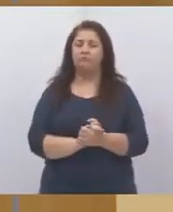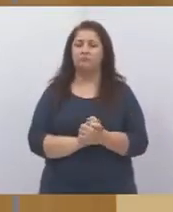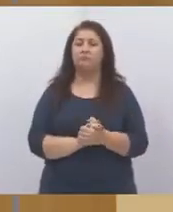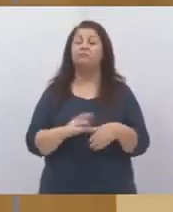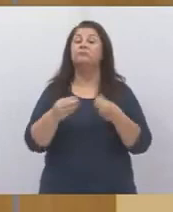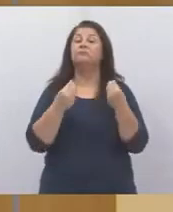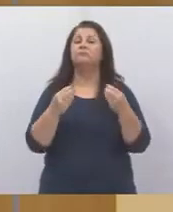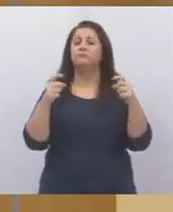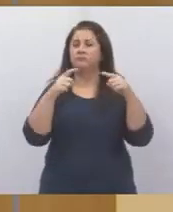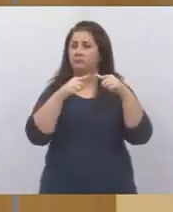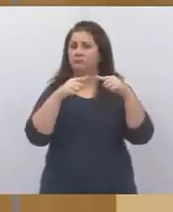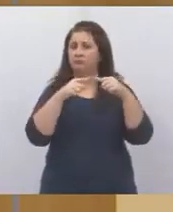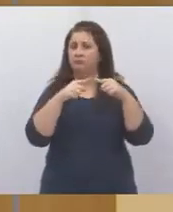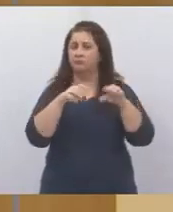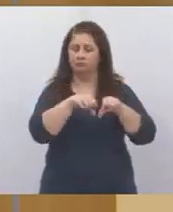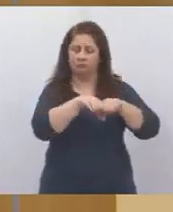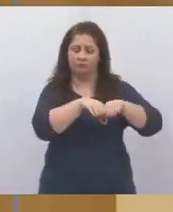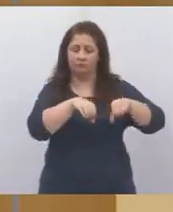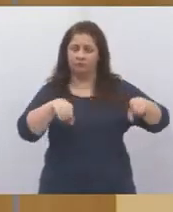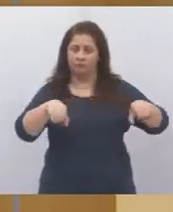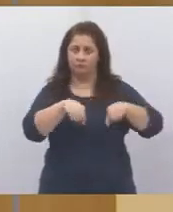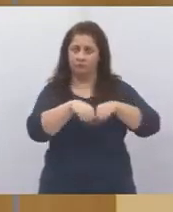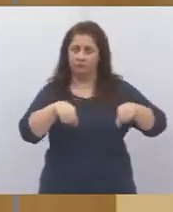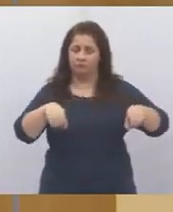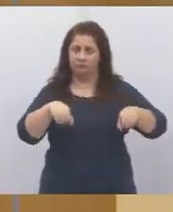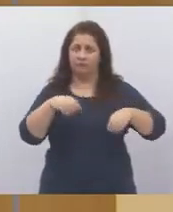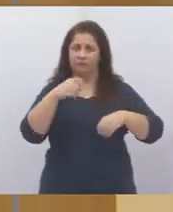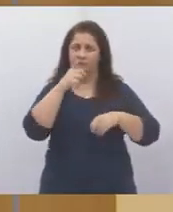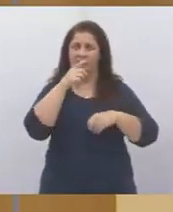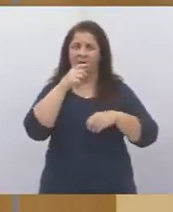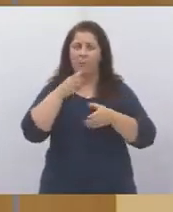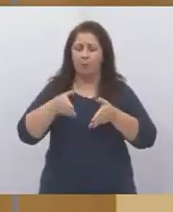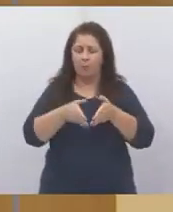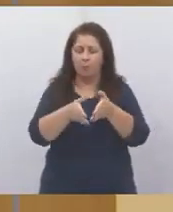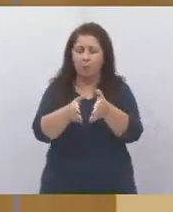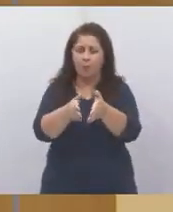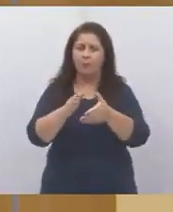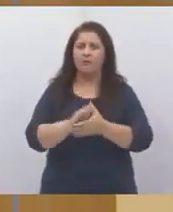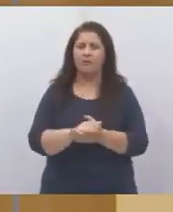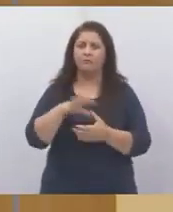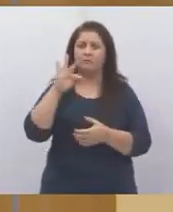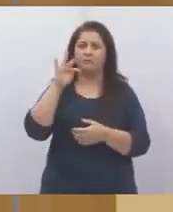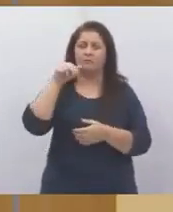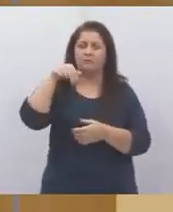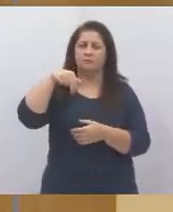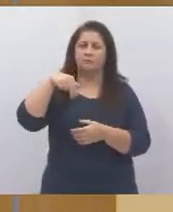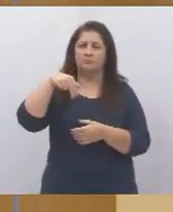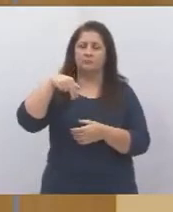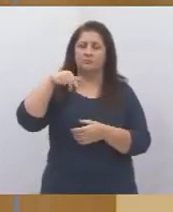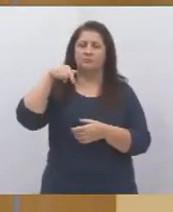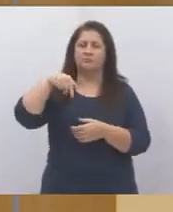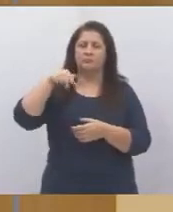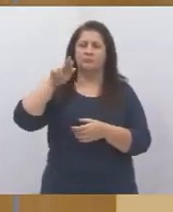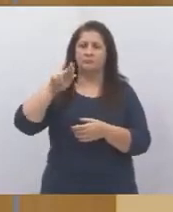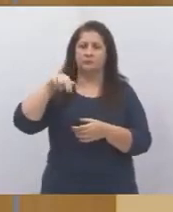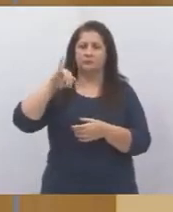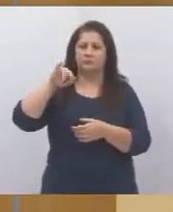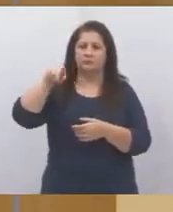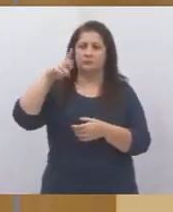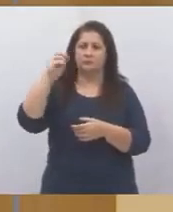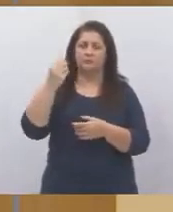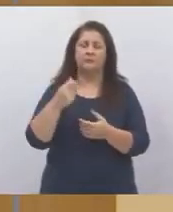Qualquer objetivo analisar o Córrego tanquinho do Vila e até o Rio Paraíba do Sul está em fase de projeto ainda